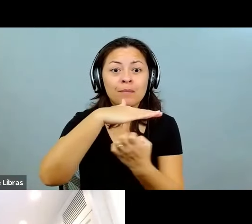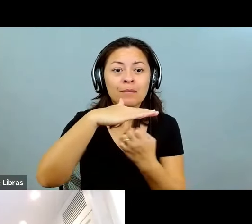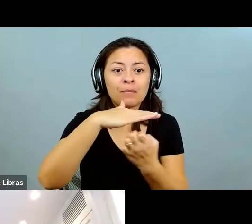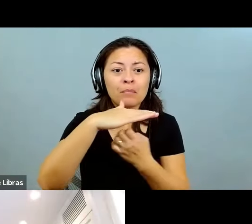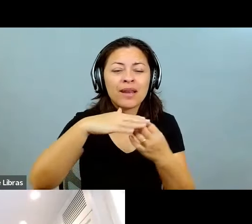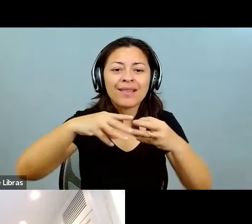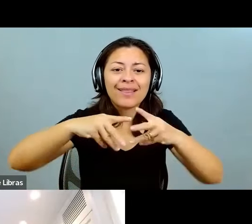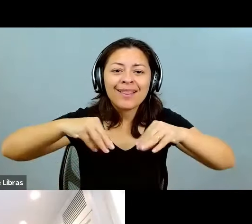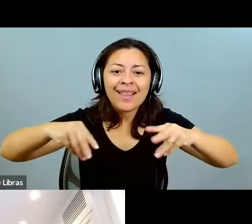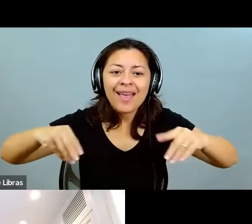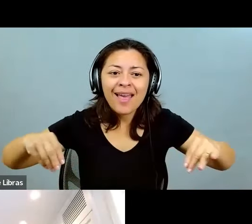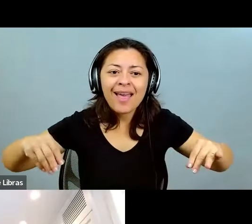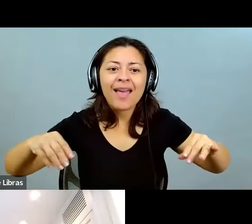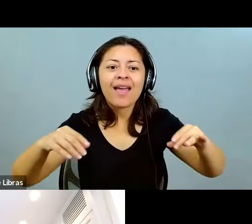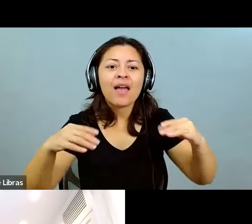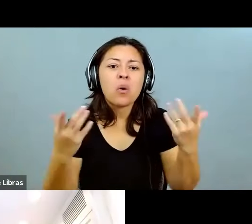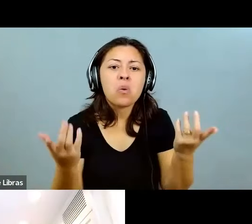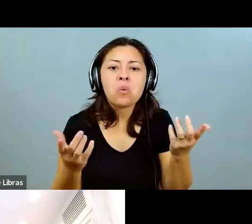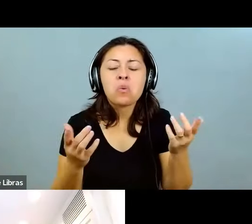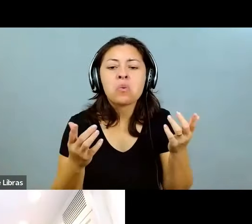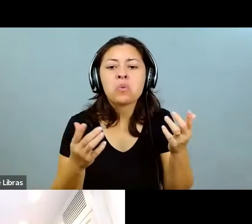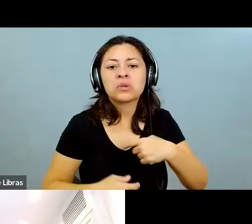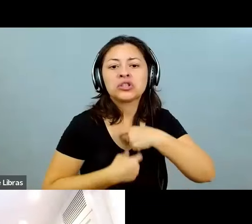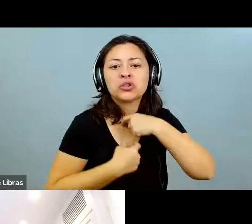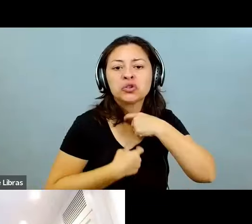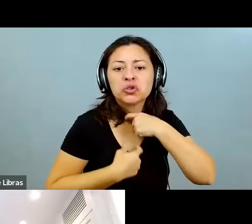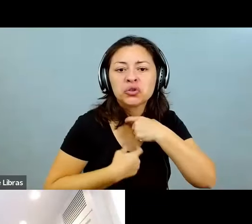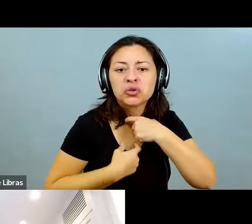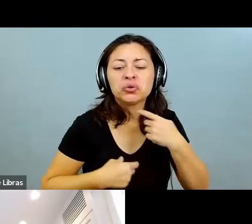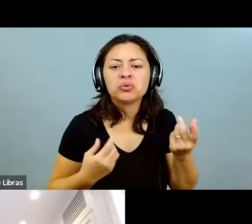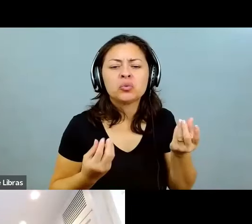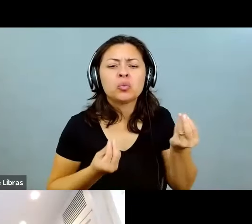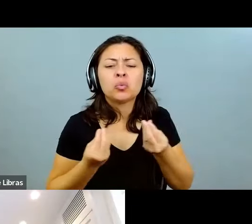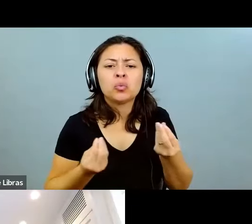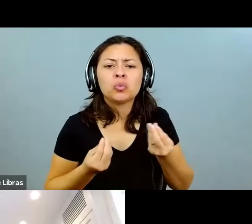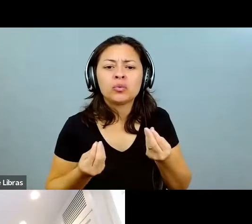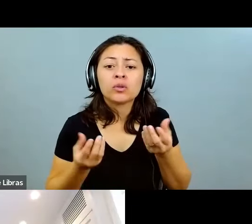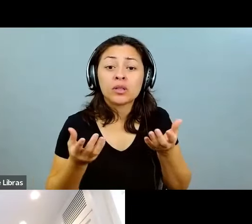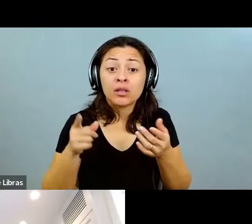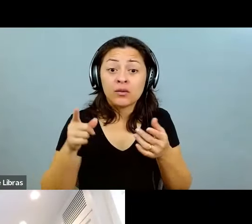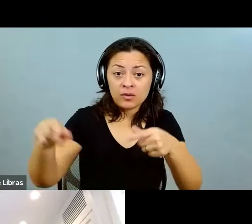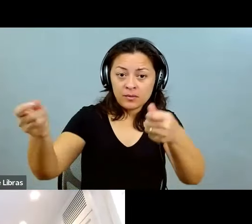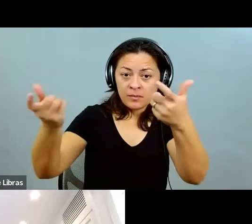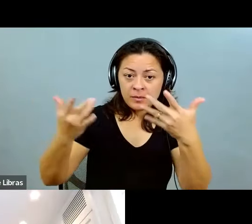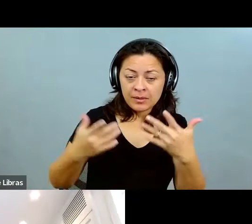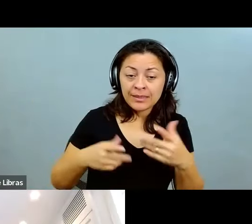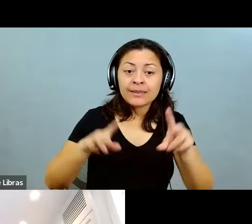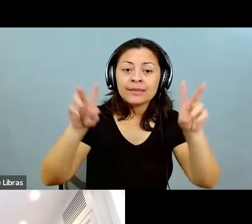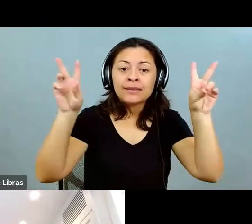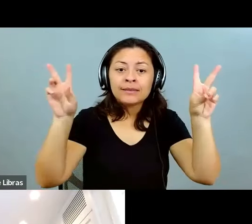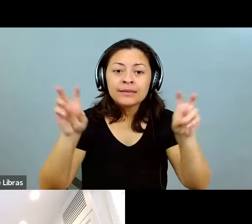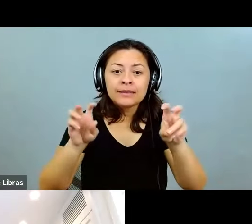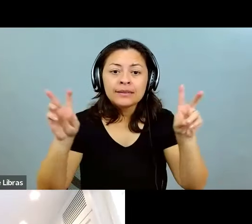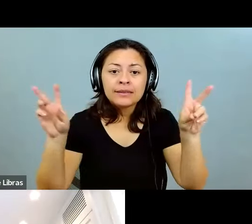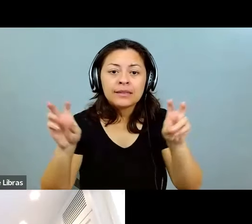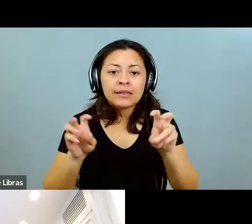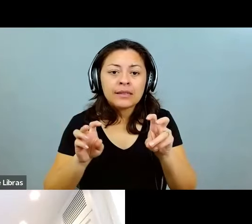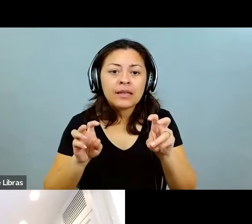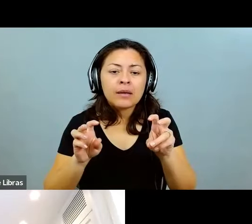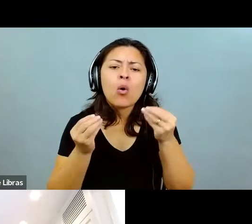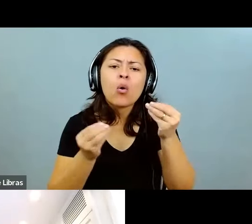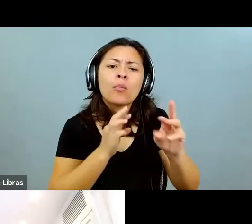via via Corporation não sei como poderia ser feito isso eu queria ouvir um pouco de vocês em relação a isso né como vocês veem esse esse